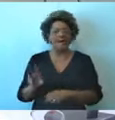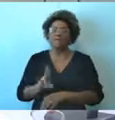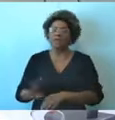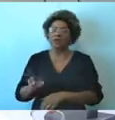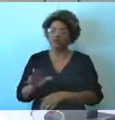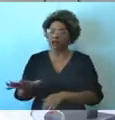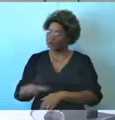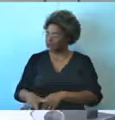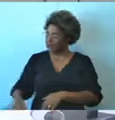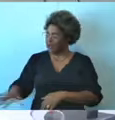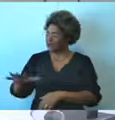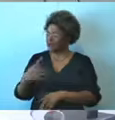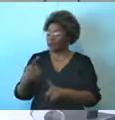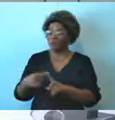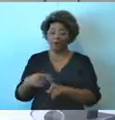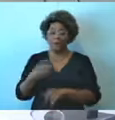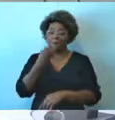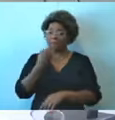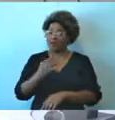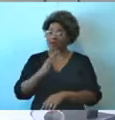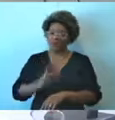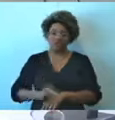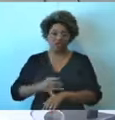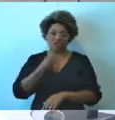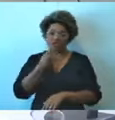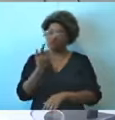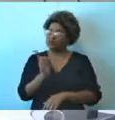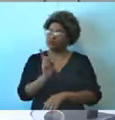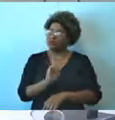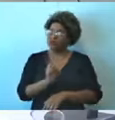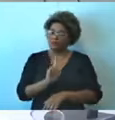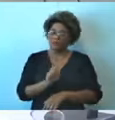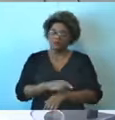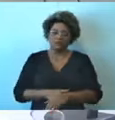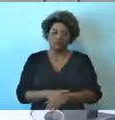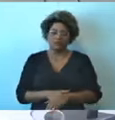sendo bem aproveitado. Quem quiser, para ali e